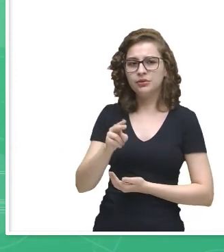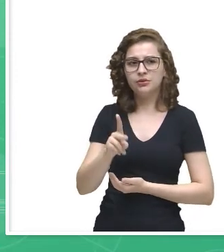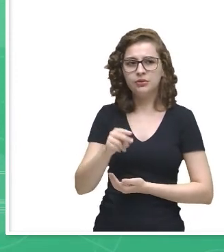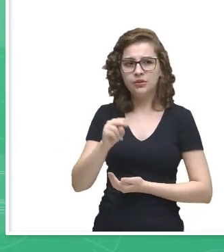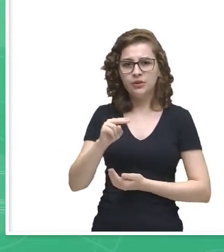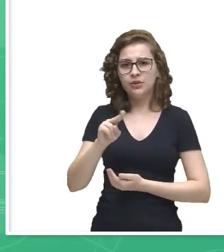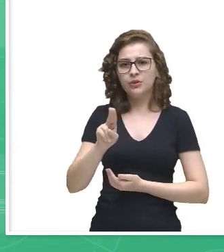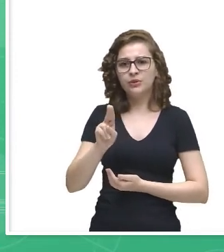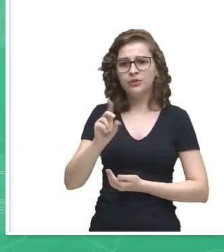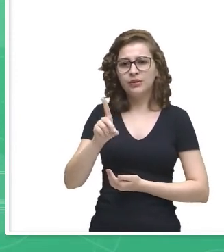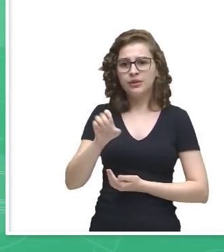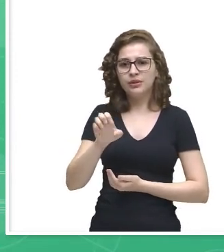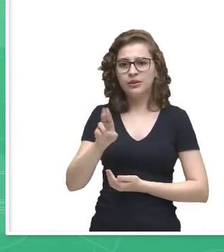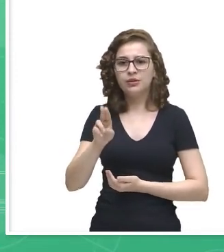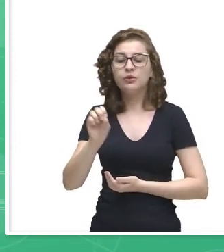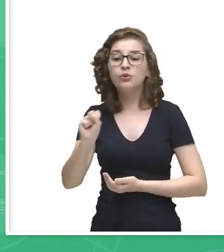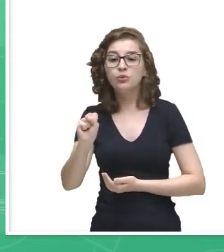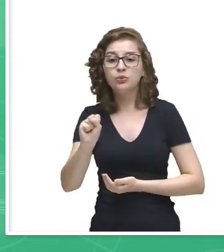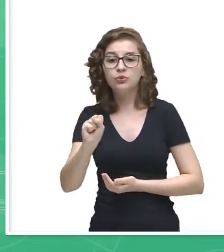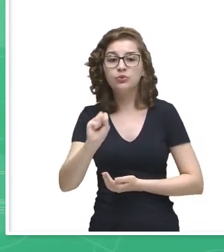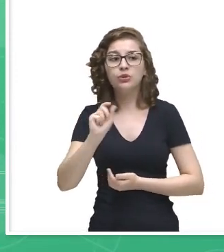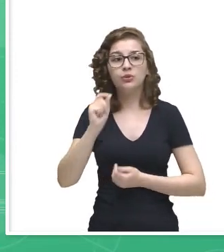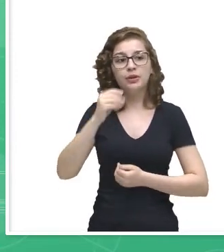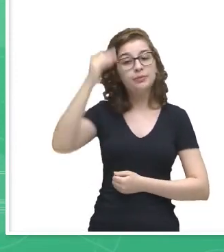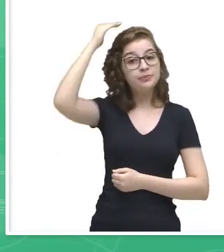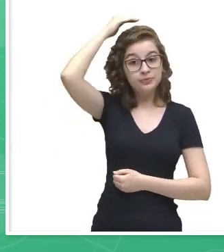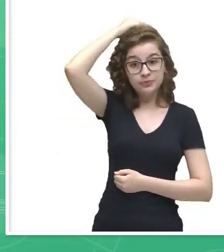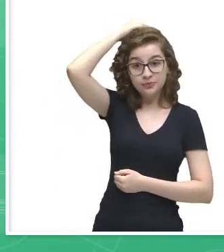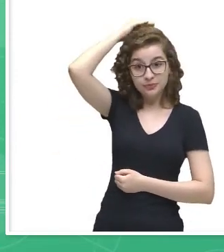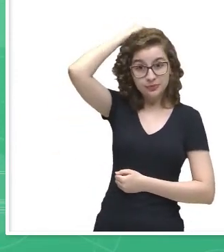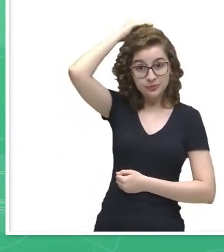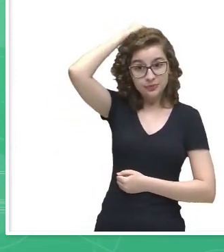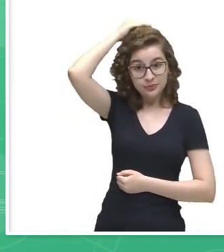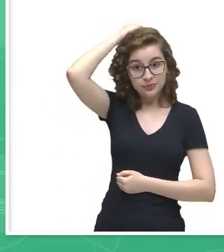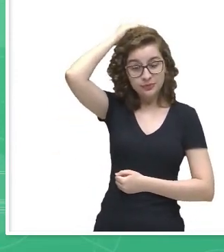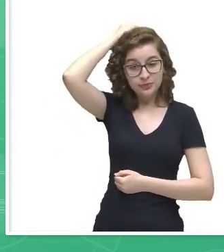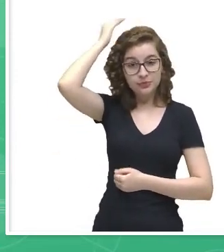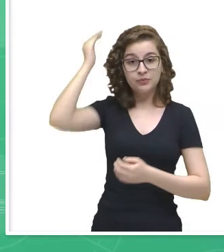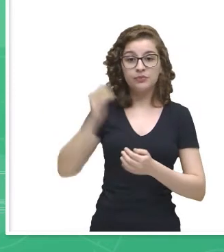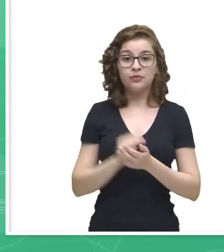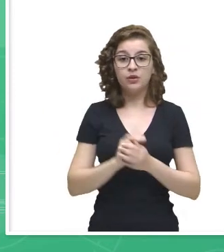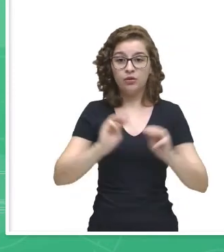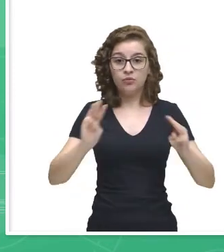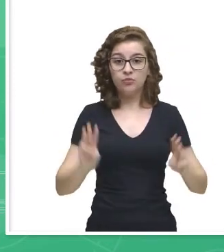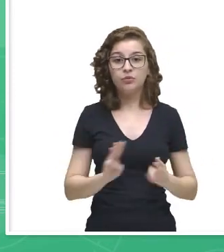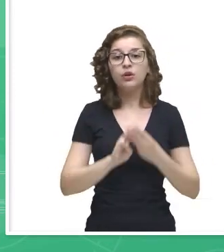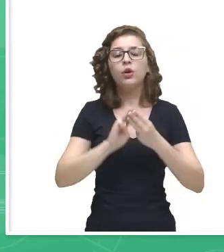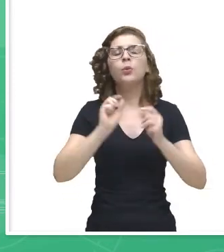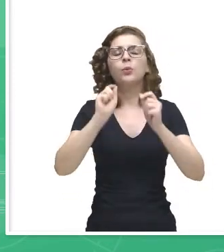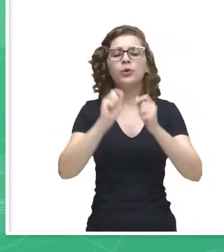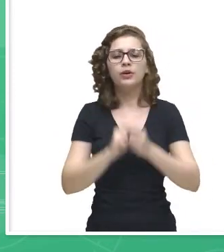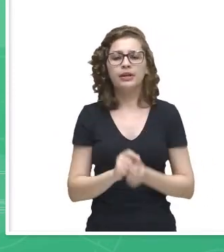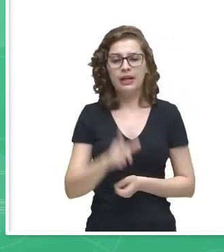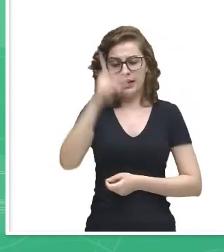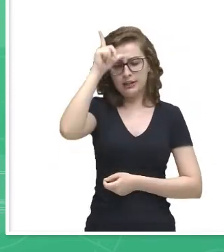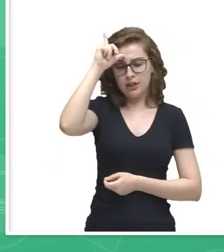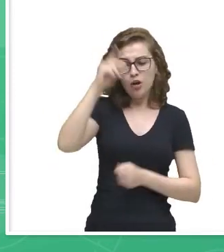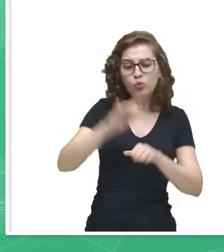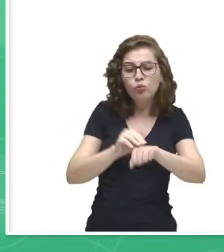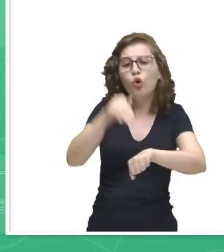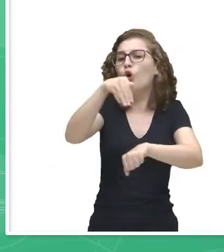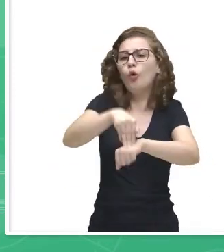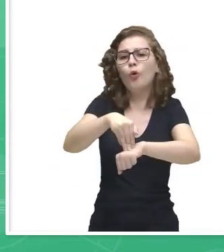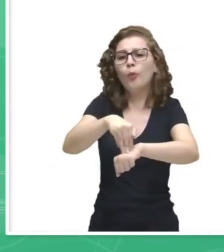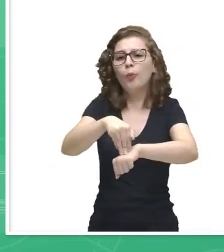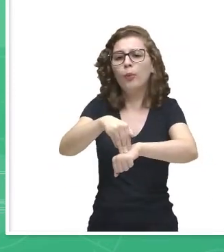elegendo os judeus como grandes culpados aí de todas as desgraças da Alemanha. Muito se tem estudado para